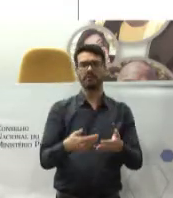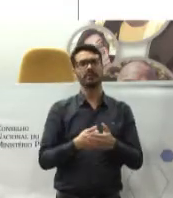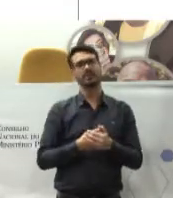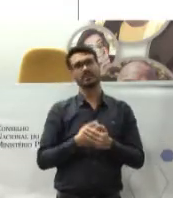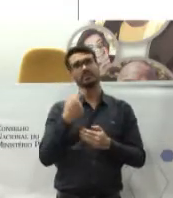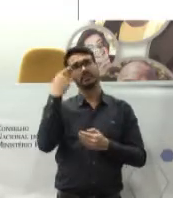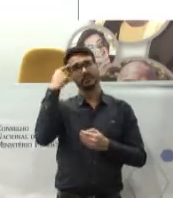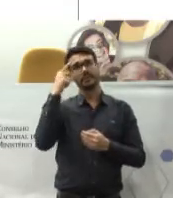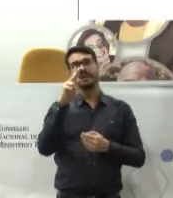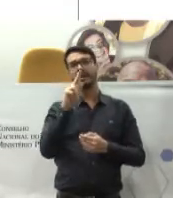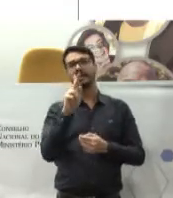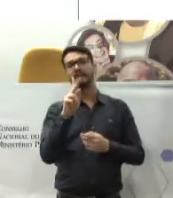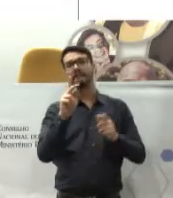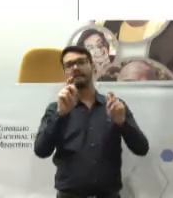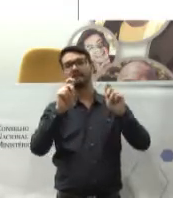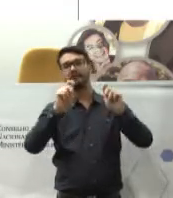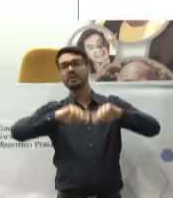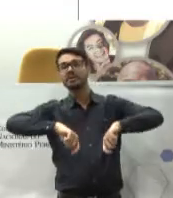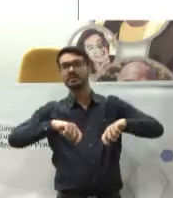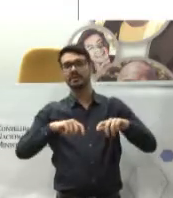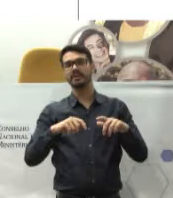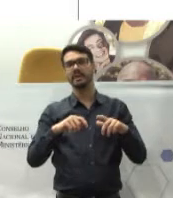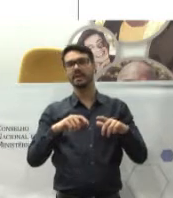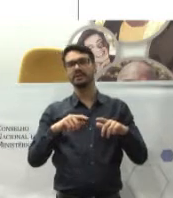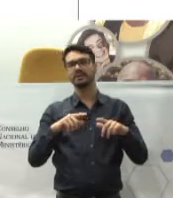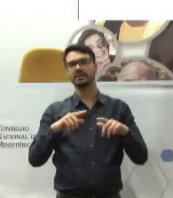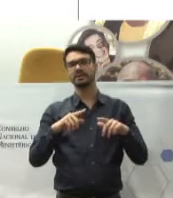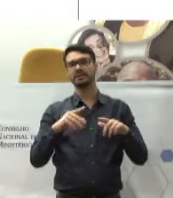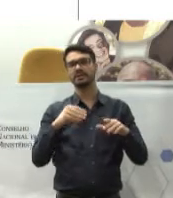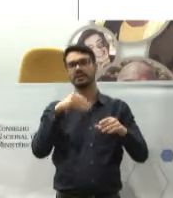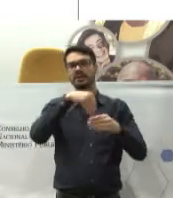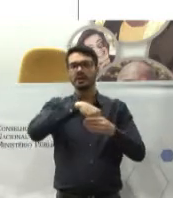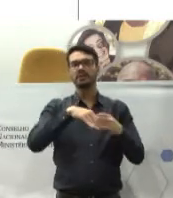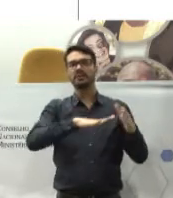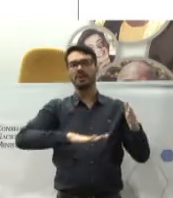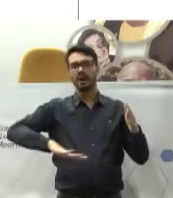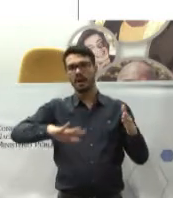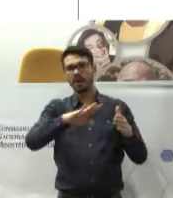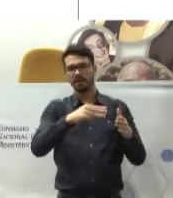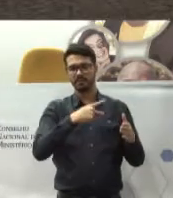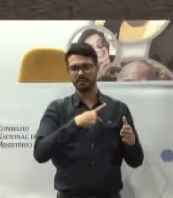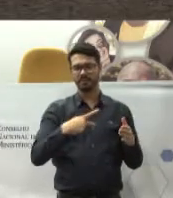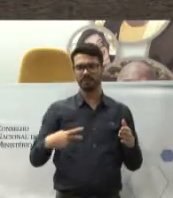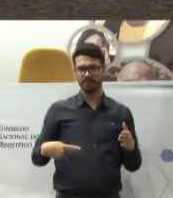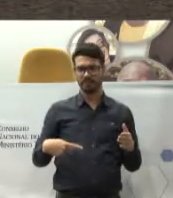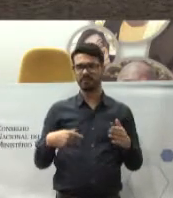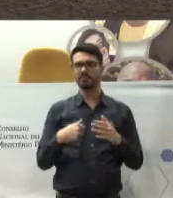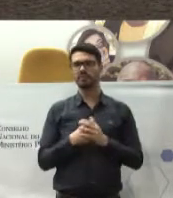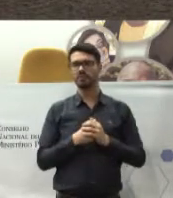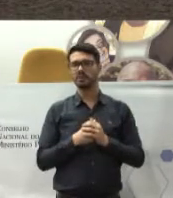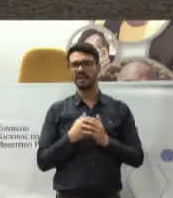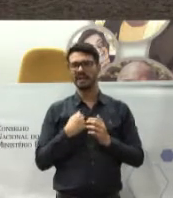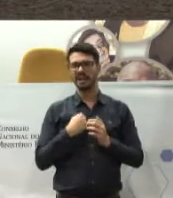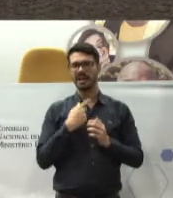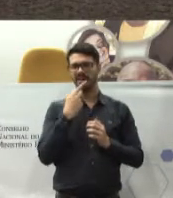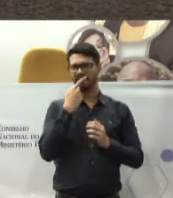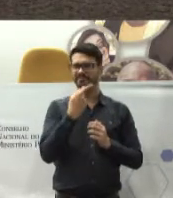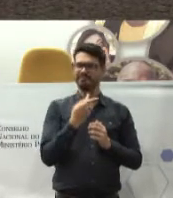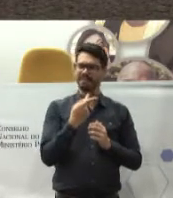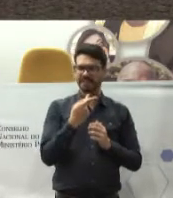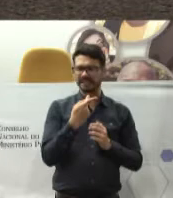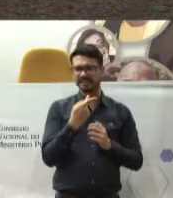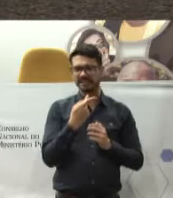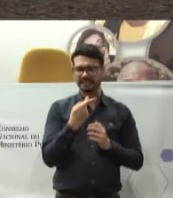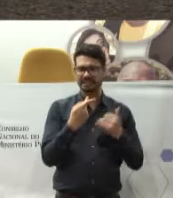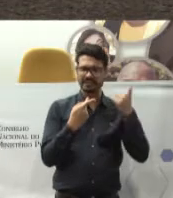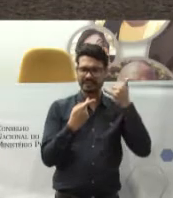sugerido hipótese de prevenção de judicialização da saúde do Ministério Público. Depois que eu falei isso, falei no telefone, falei muito rápido, eu me arrependi rapidamente, o